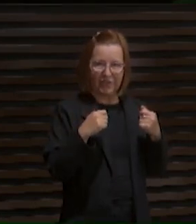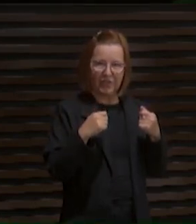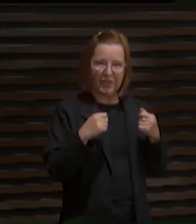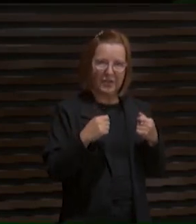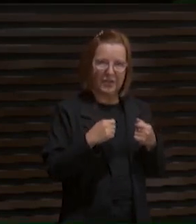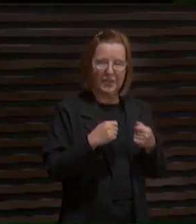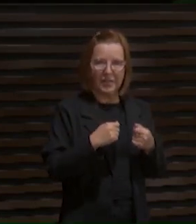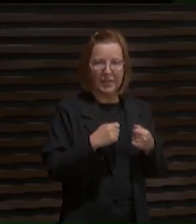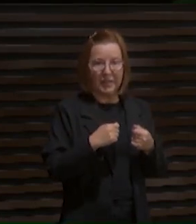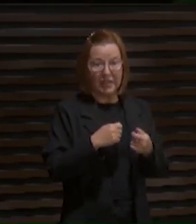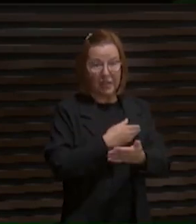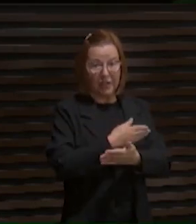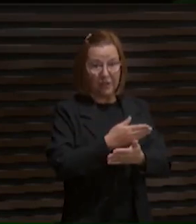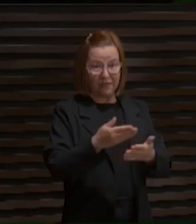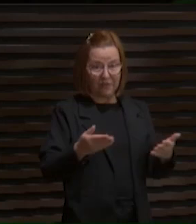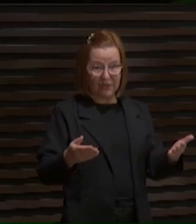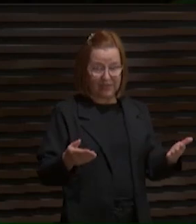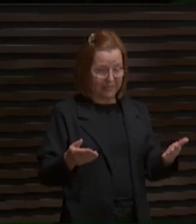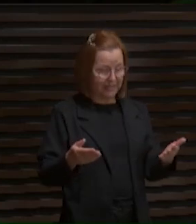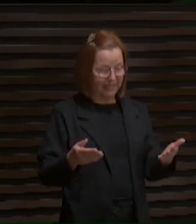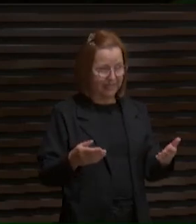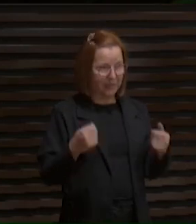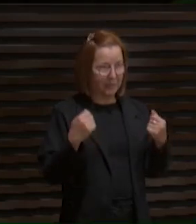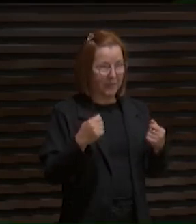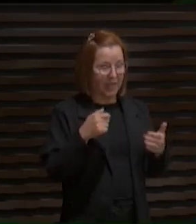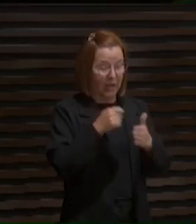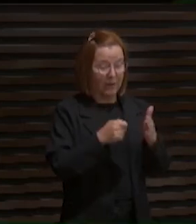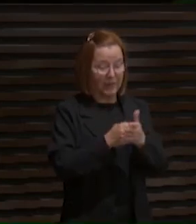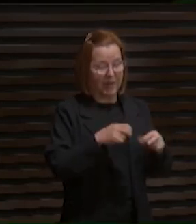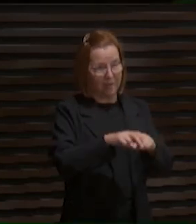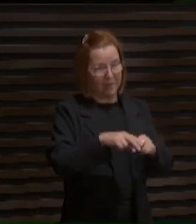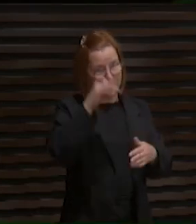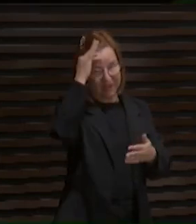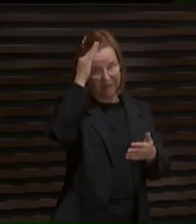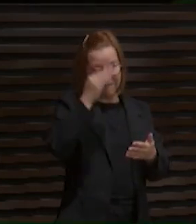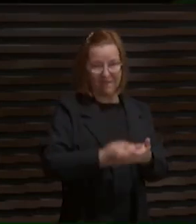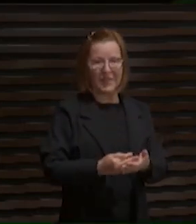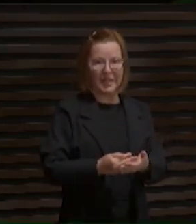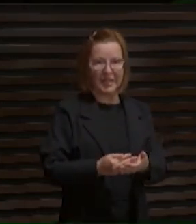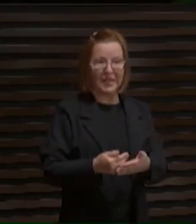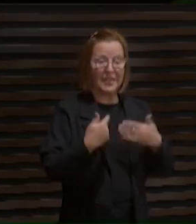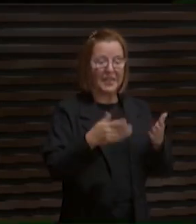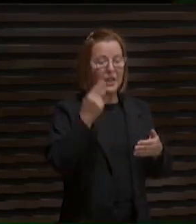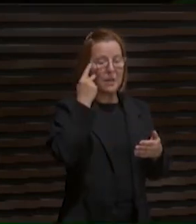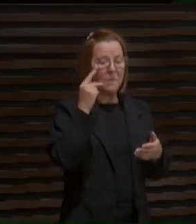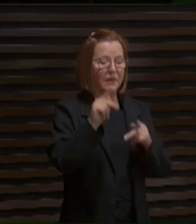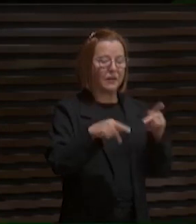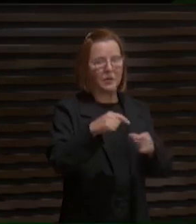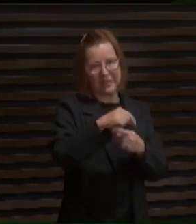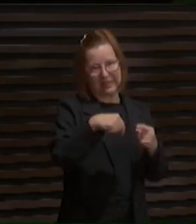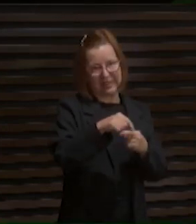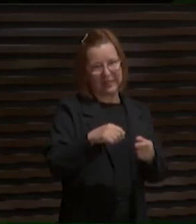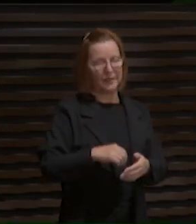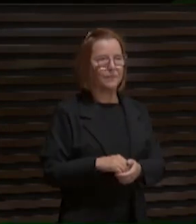pela fé que uma vez por todas foi entregue aos santos. Eu vou parar aqui só um pouquinho. Ele está falando para nós lutarmos